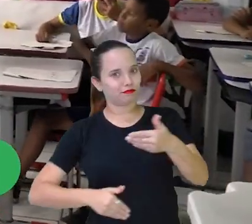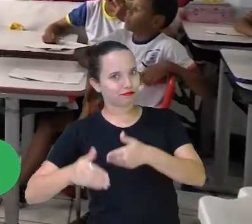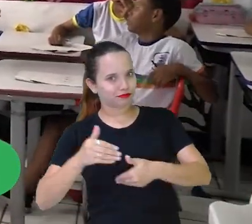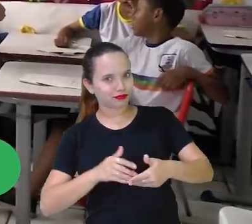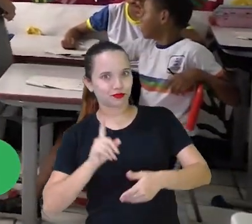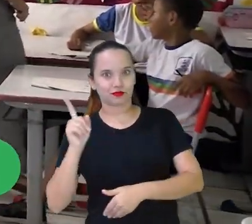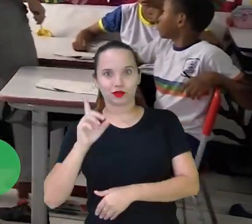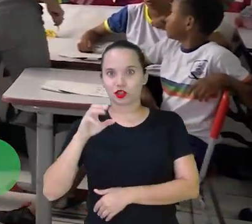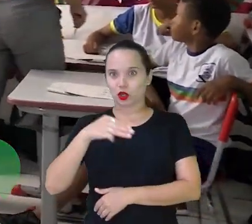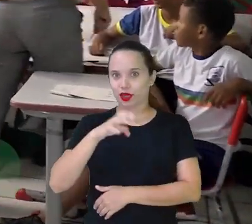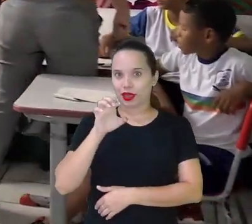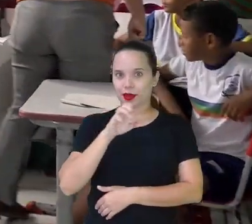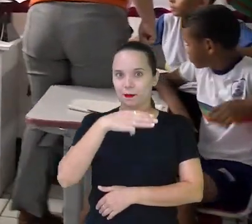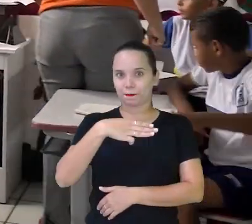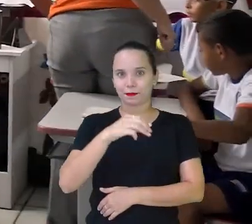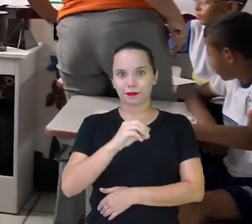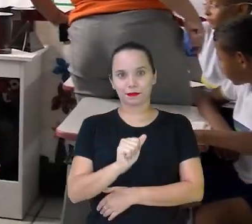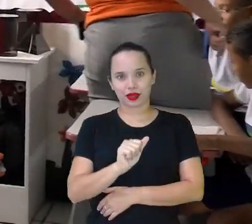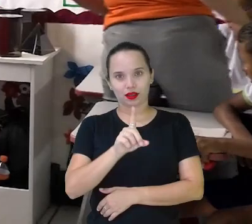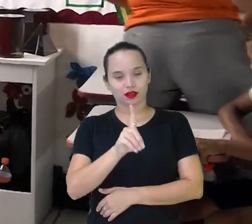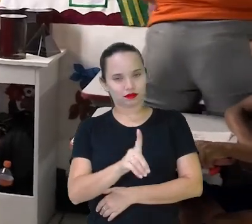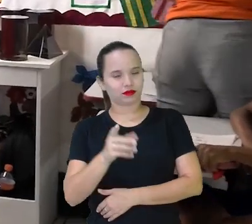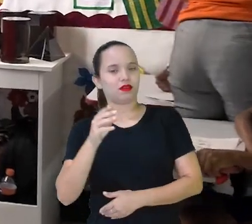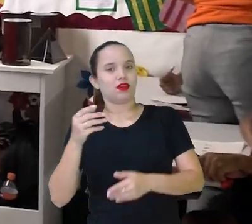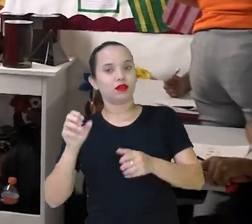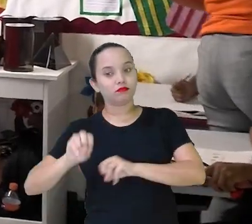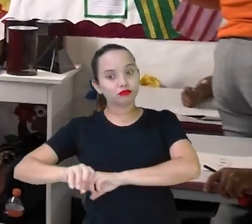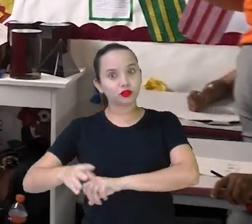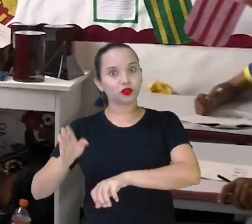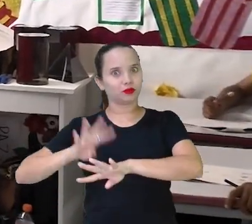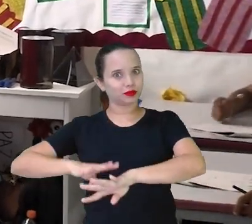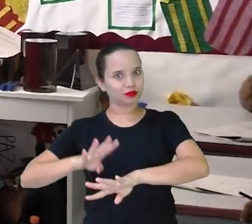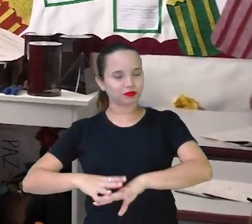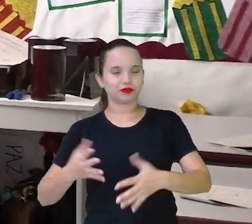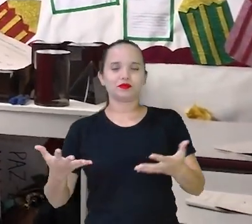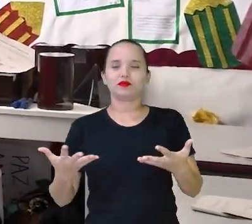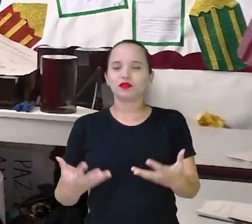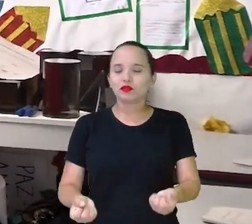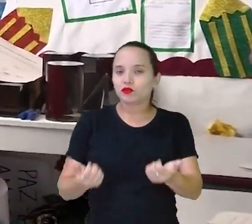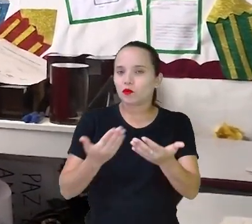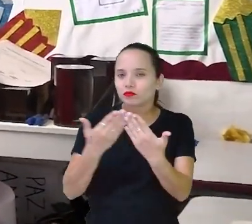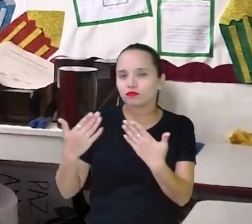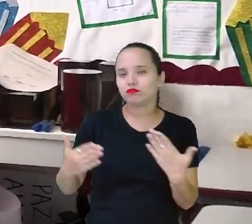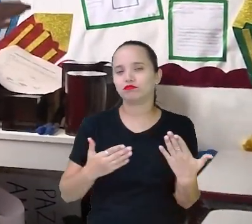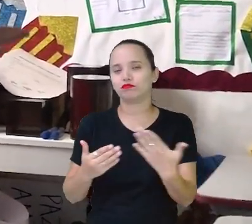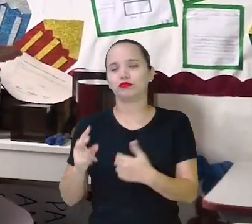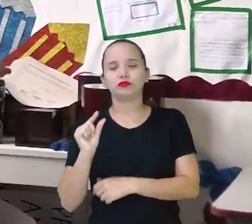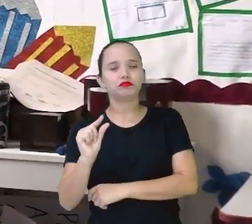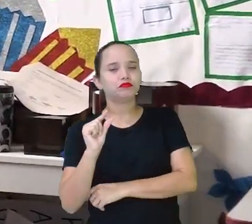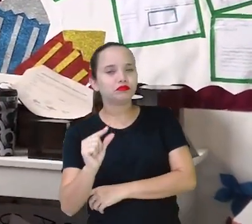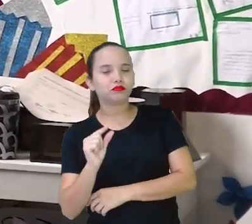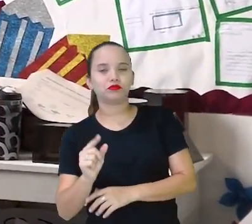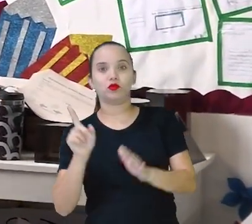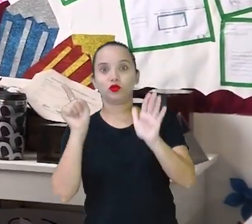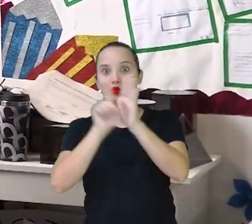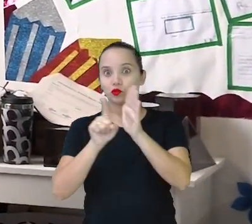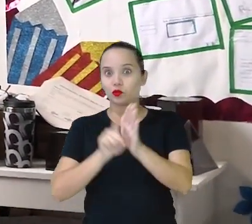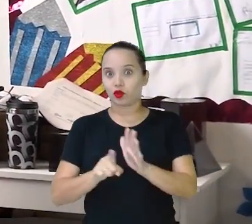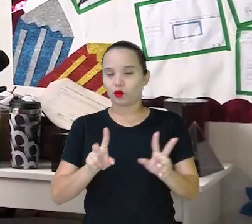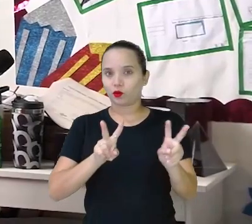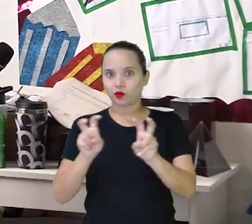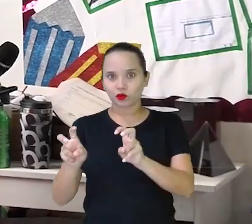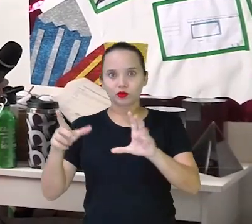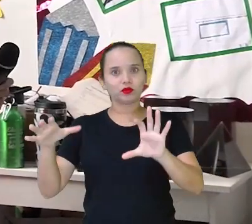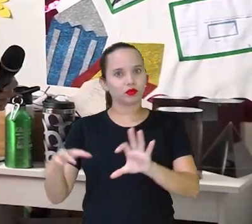de matemática. E a gente vai conversar um pouco sobre as questões de matemática que são sugestivas ao SAEP.